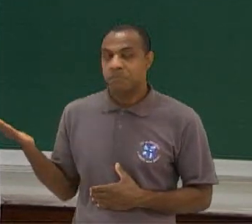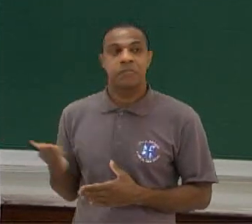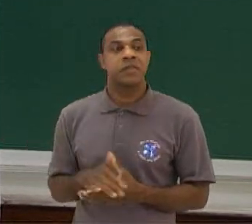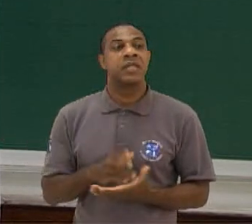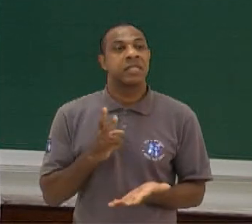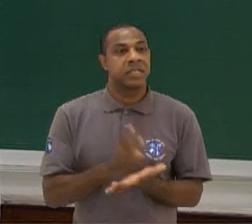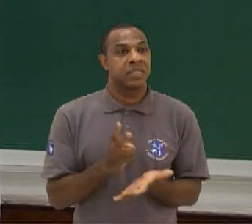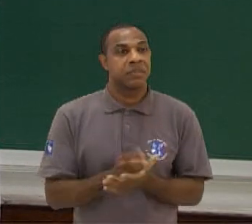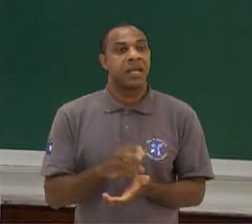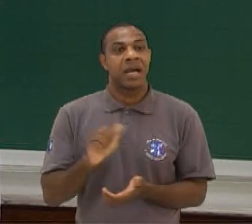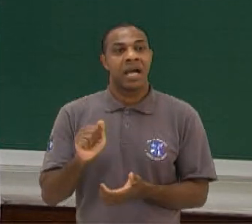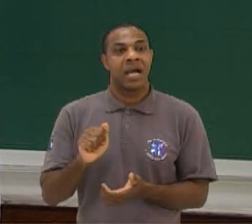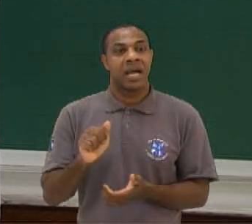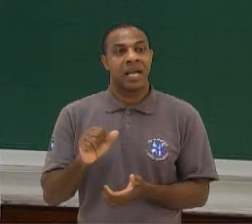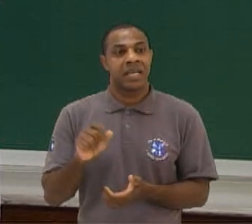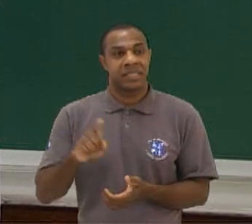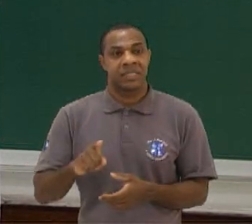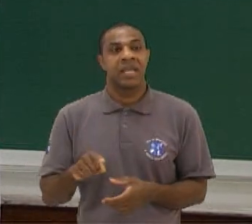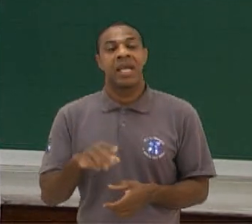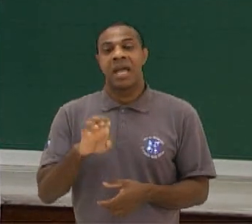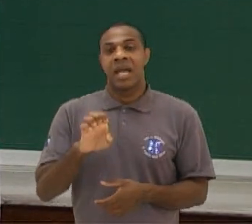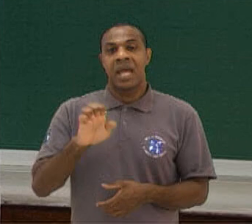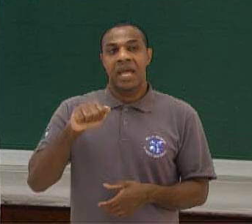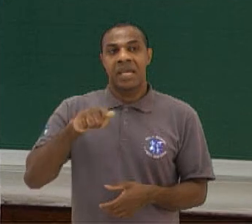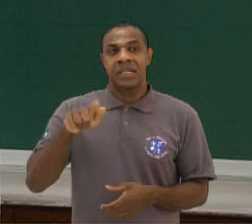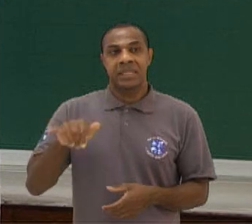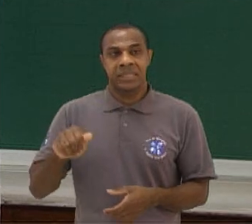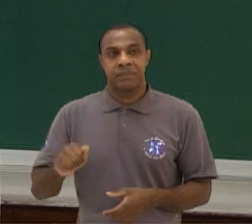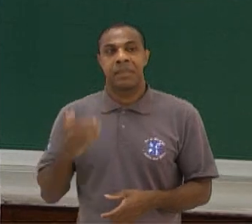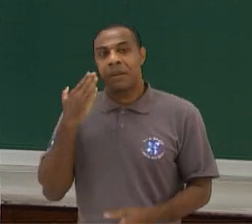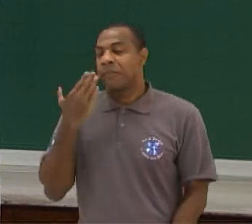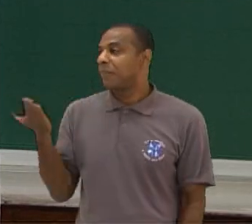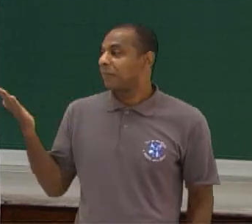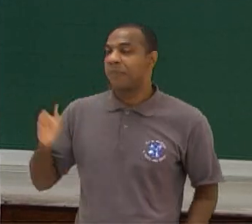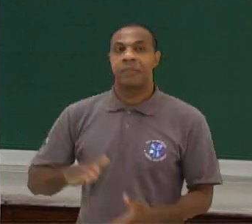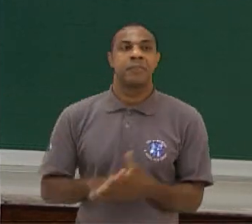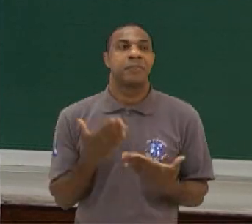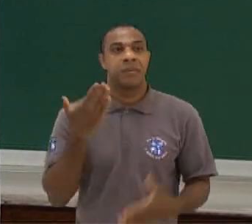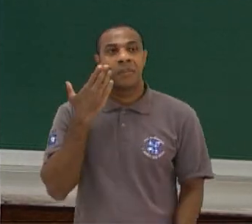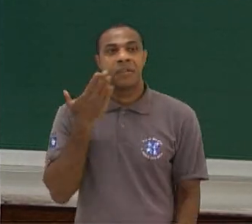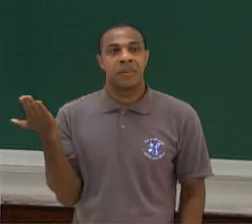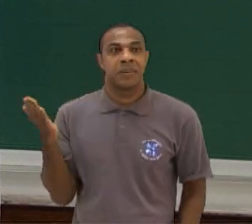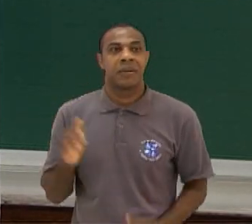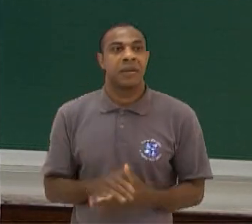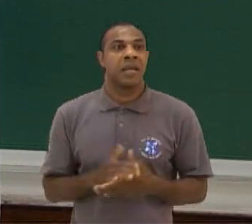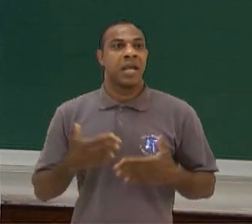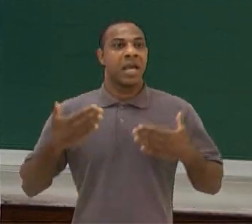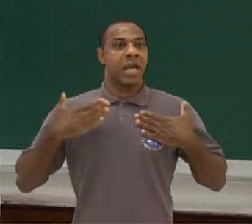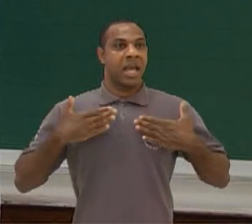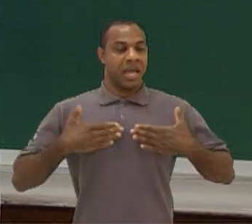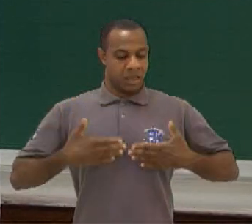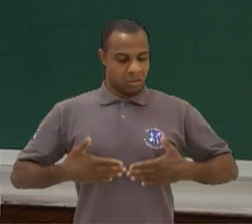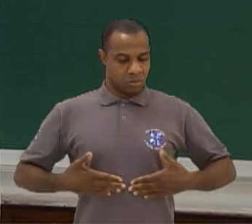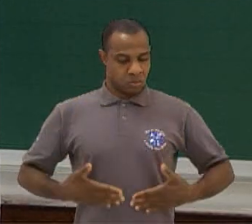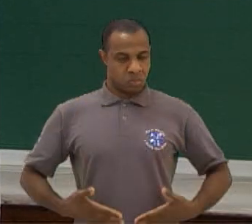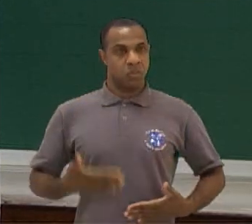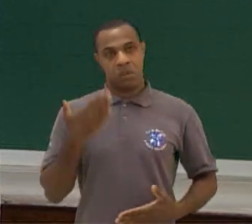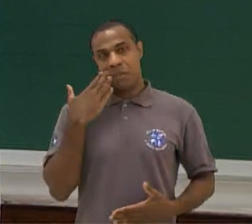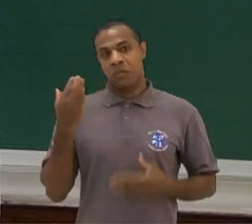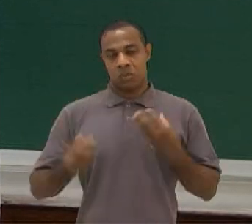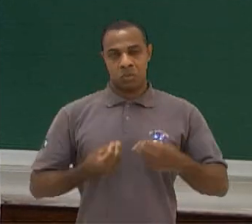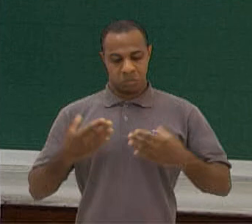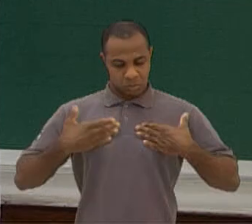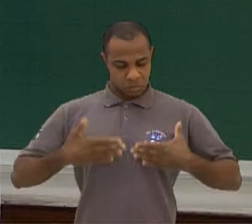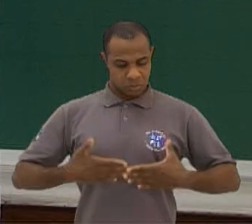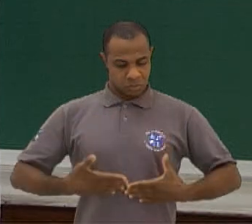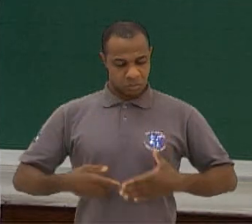sempre que terminar em ase é enzima. Dando sequência, nós vamos mostrar um pouquinho a anatomia. Nós já abordamos esse tema na aula anterior,